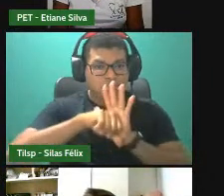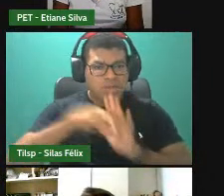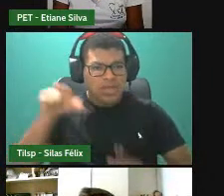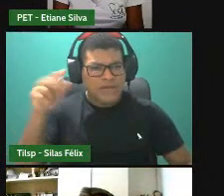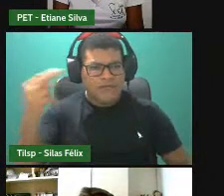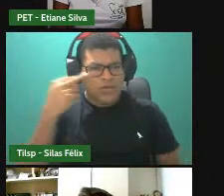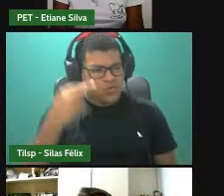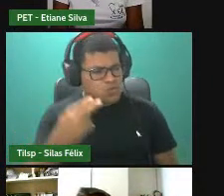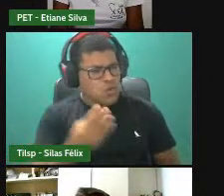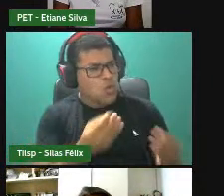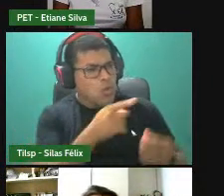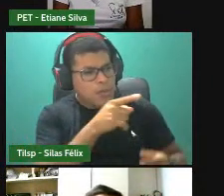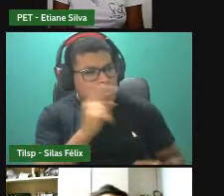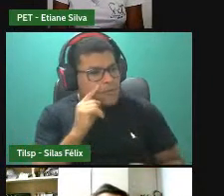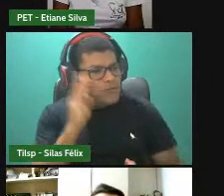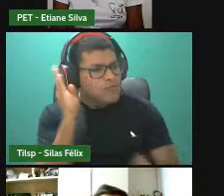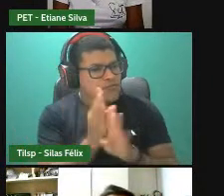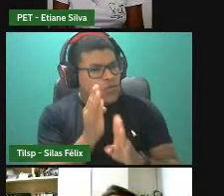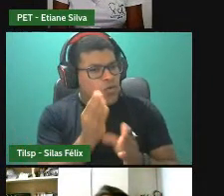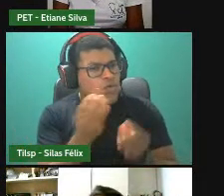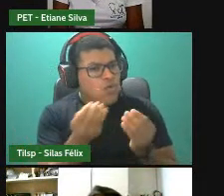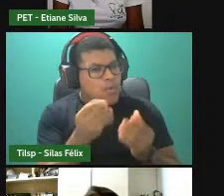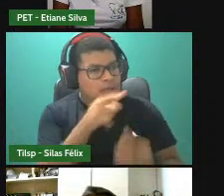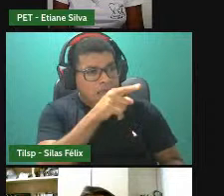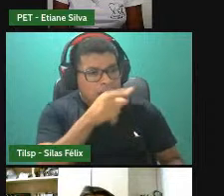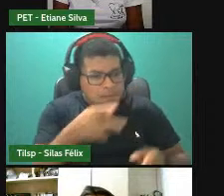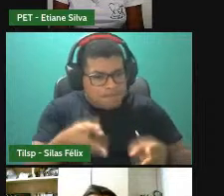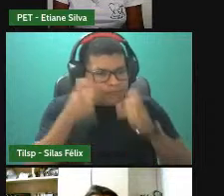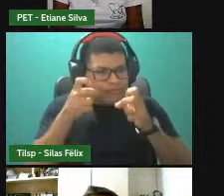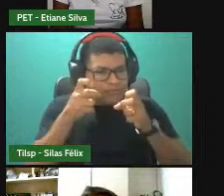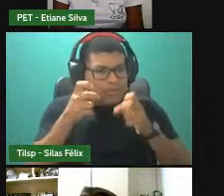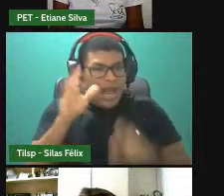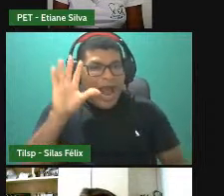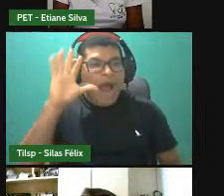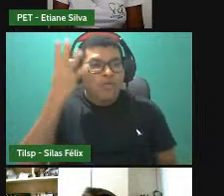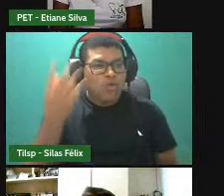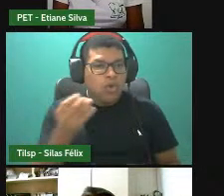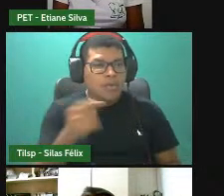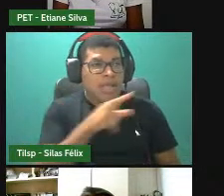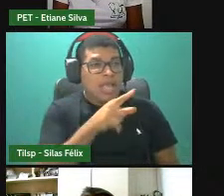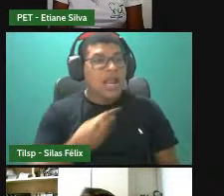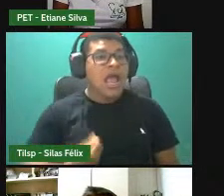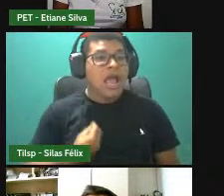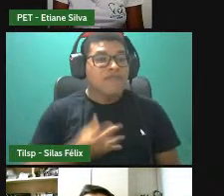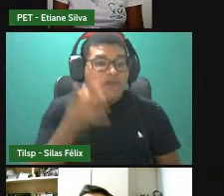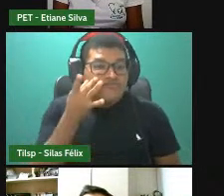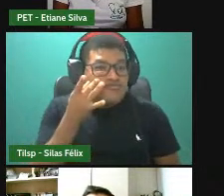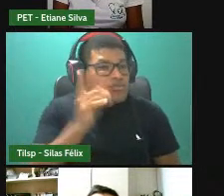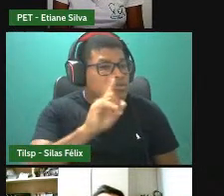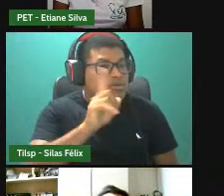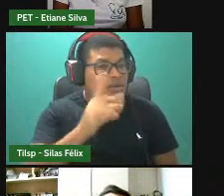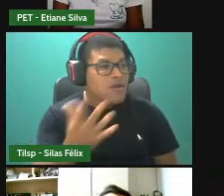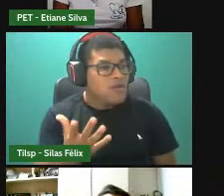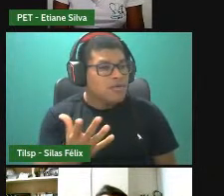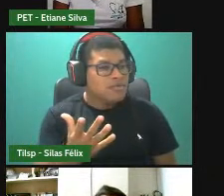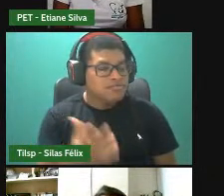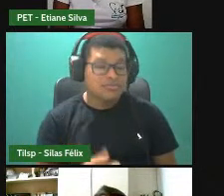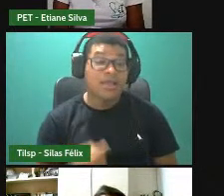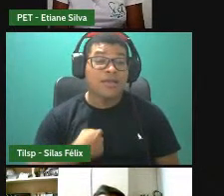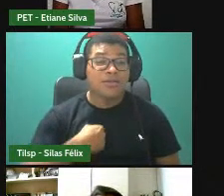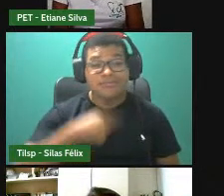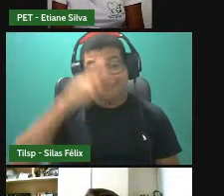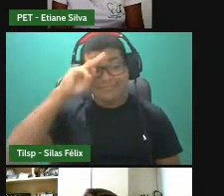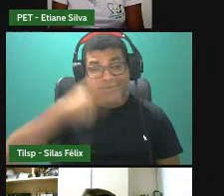cara enxergou isso? Como ele conseguiu entender que foi assim que aconteceu? Ele não estava lá, né? Como eu me vejo, pode ser aquela situação